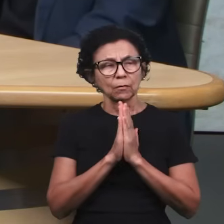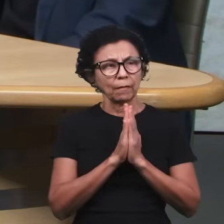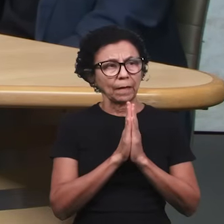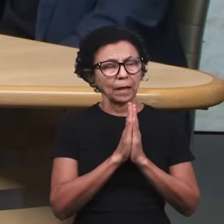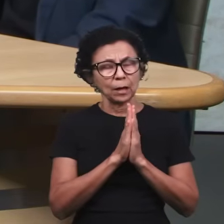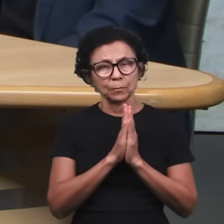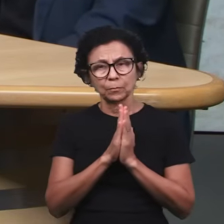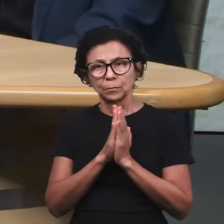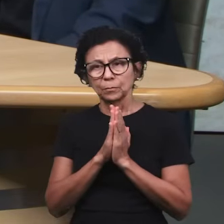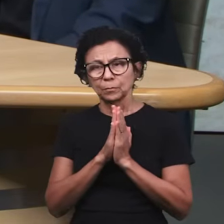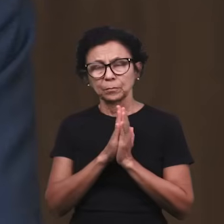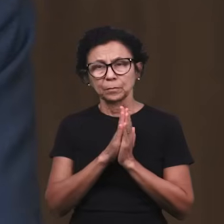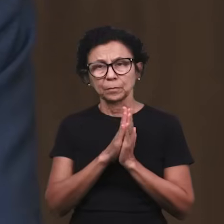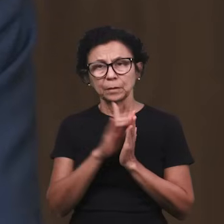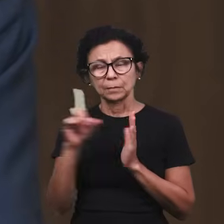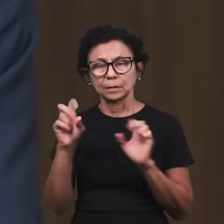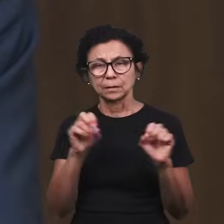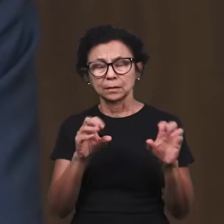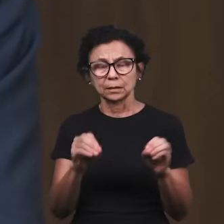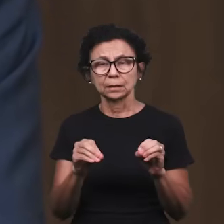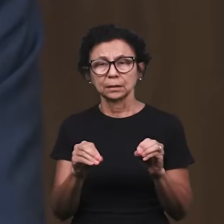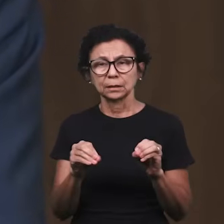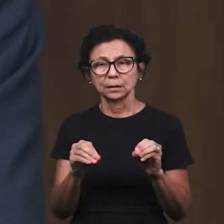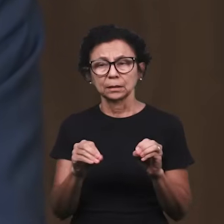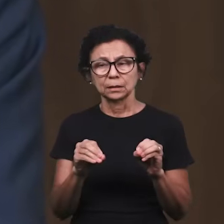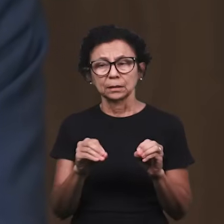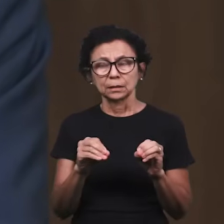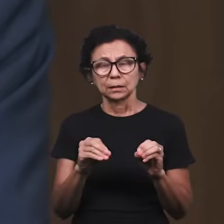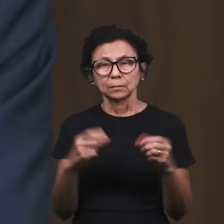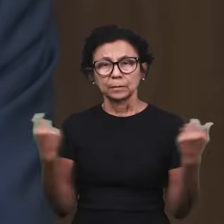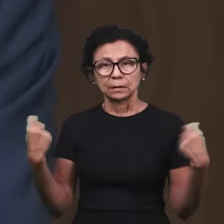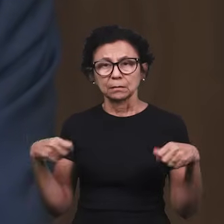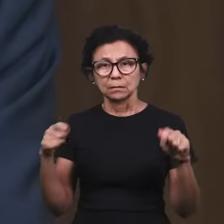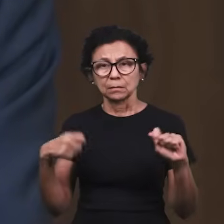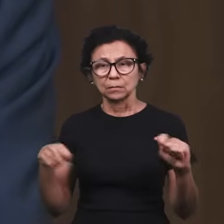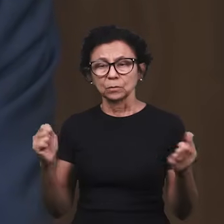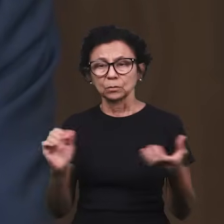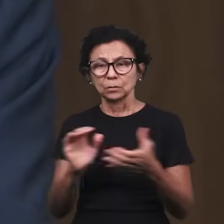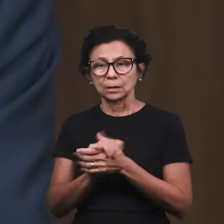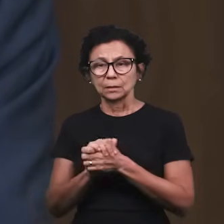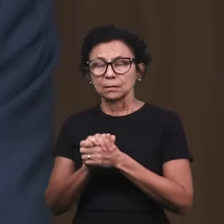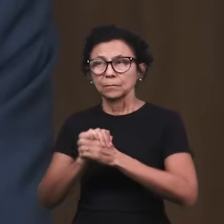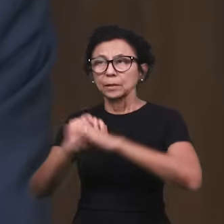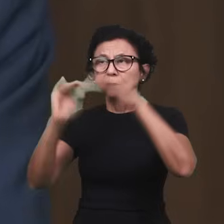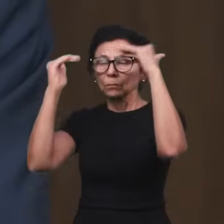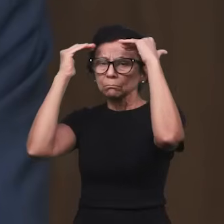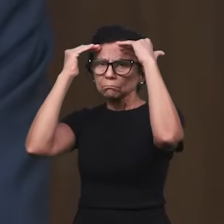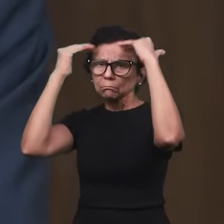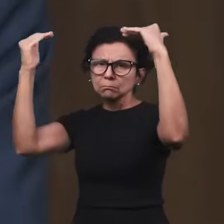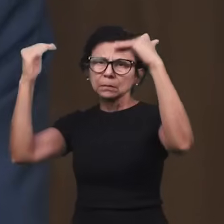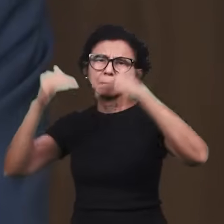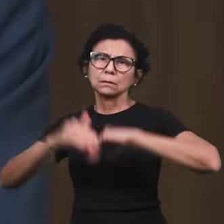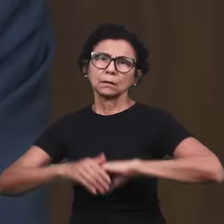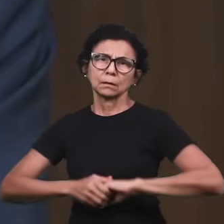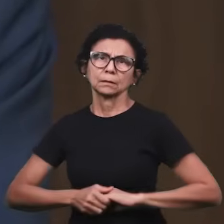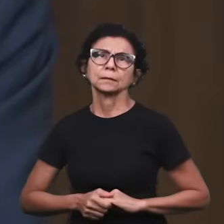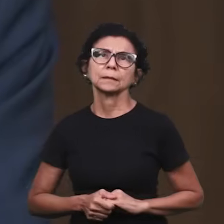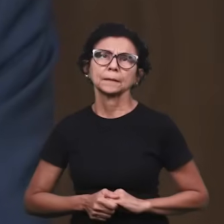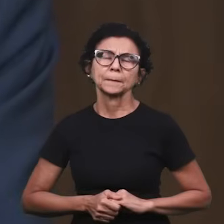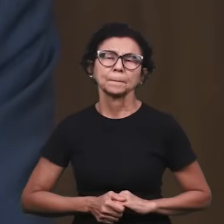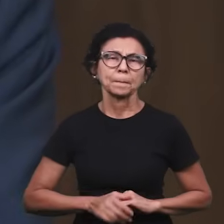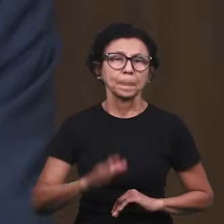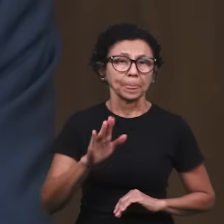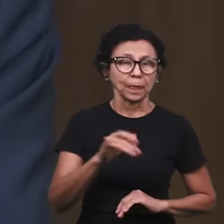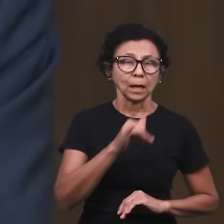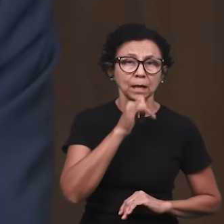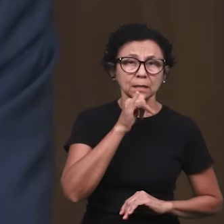o casamento, ou seja, honrar o casamento, o próprio Deus fez isso. Ele venera o casamento. Você veja que